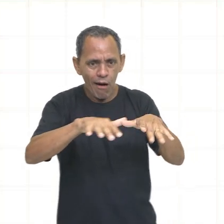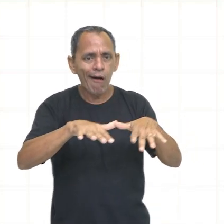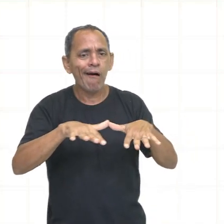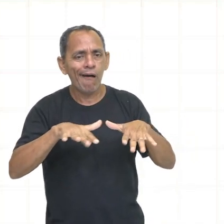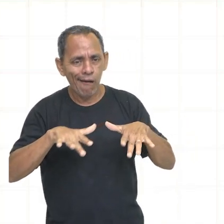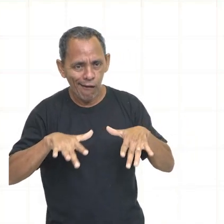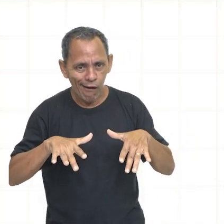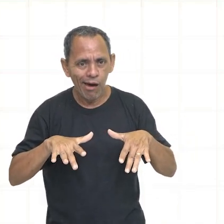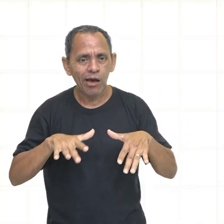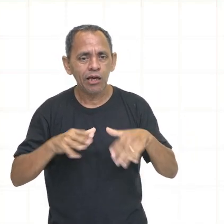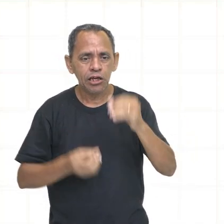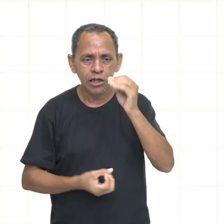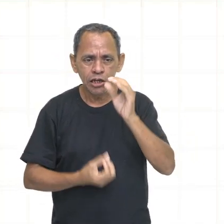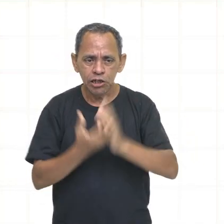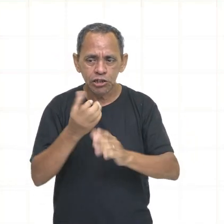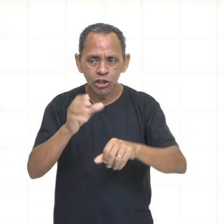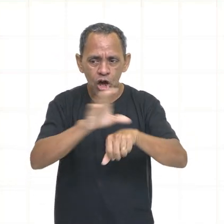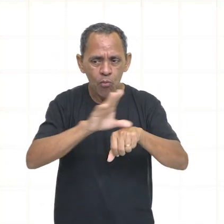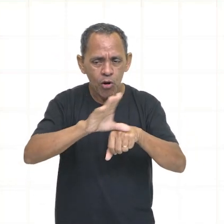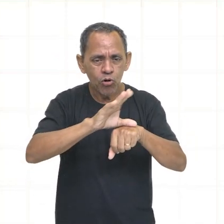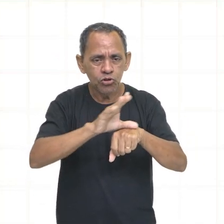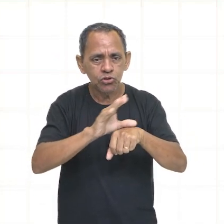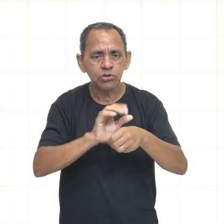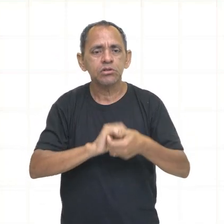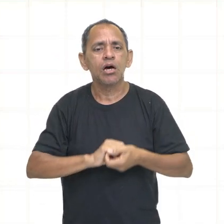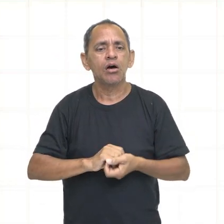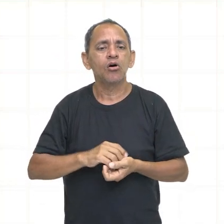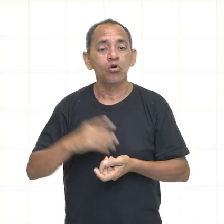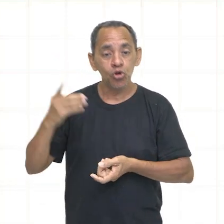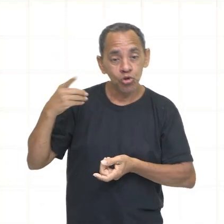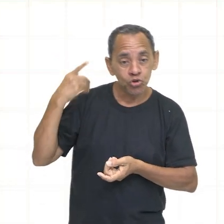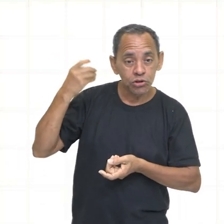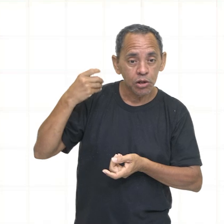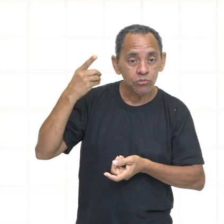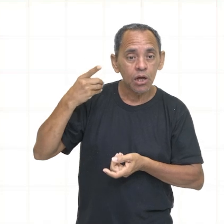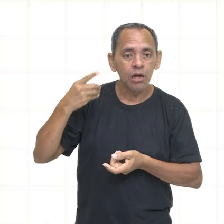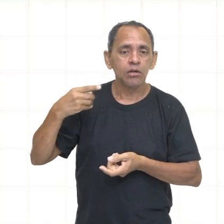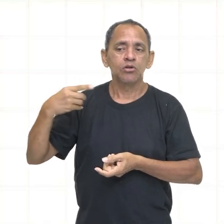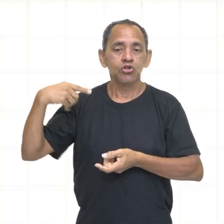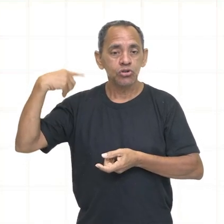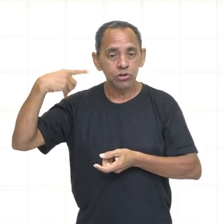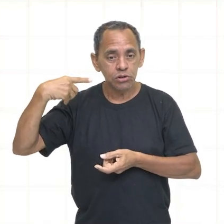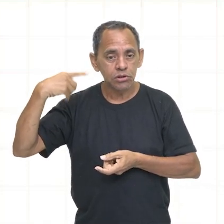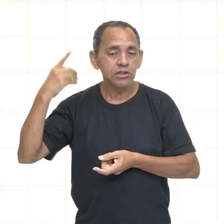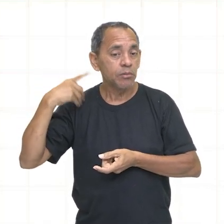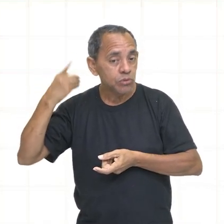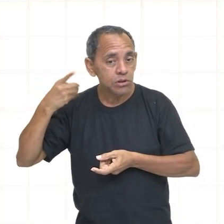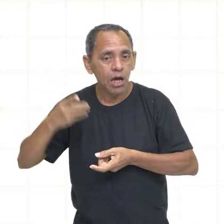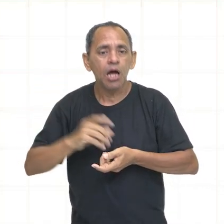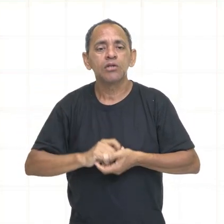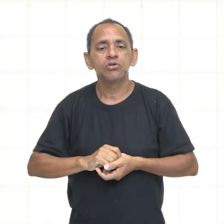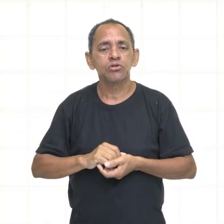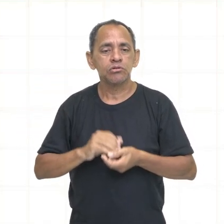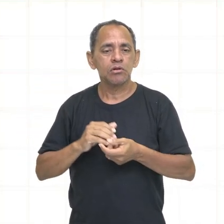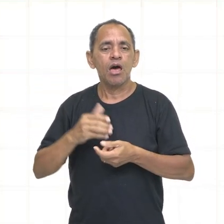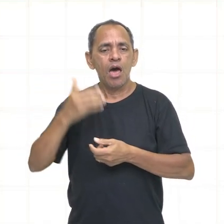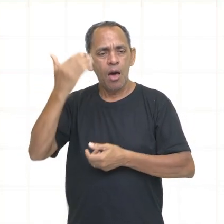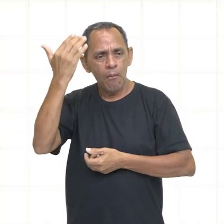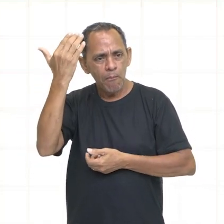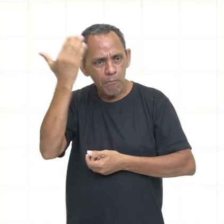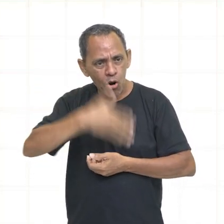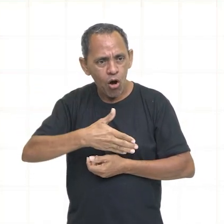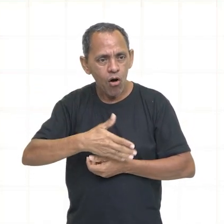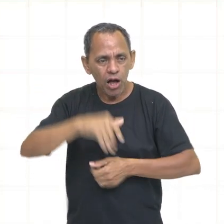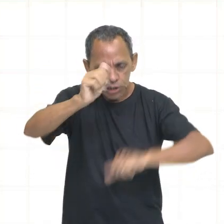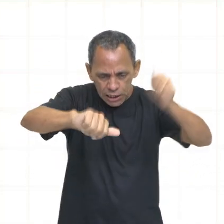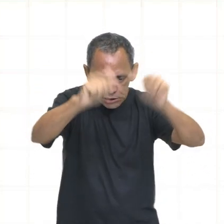uma Constituição e esses deputados aprovam ou reprovam. Quando uma Constituição passa por esses ritos,